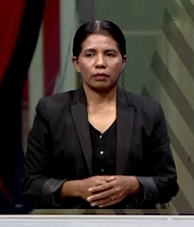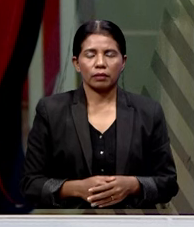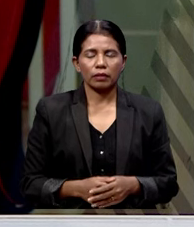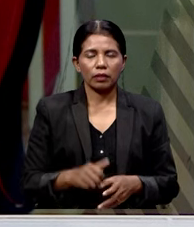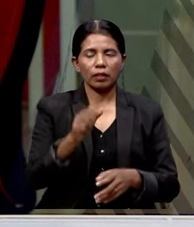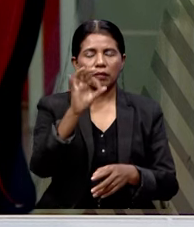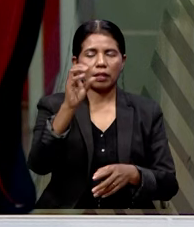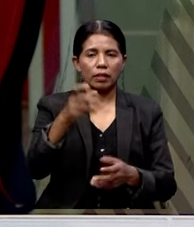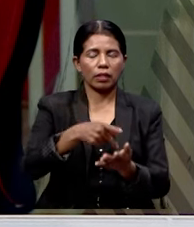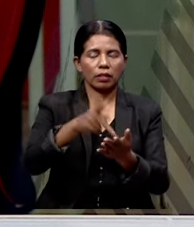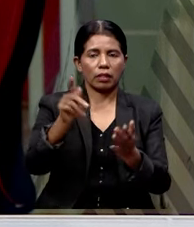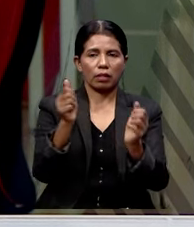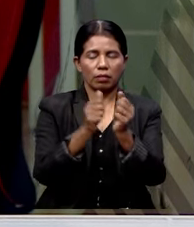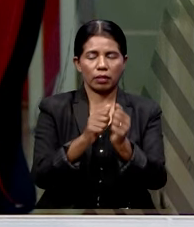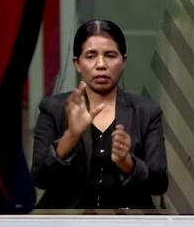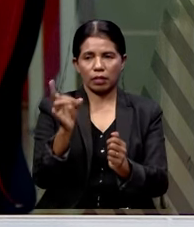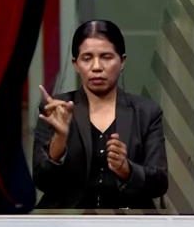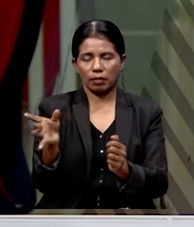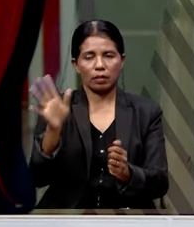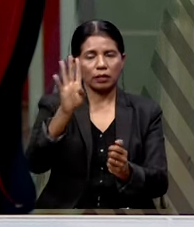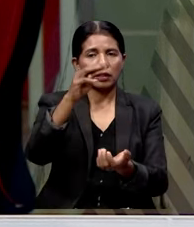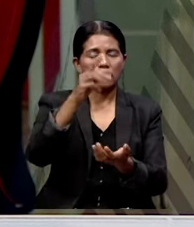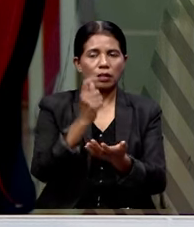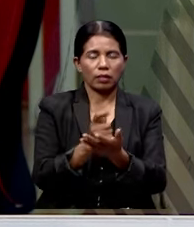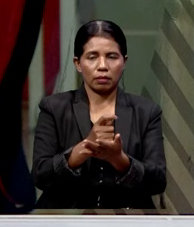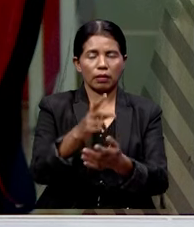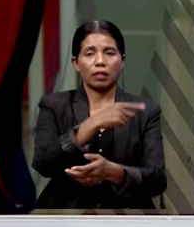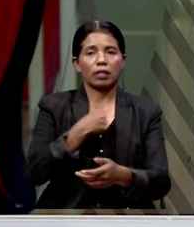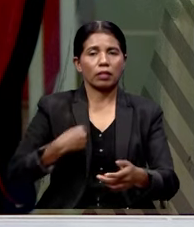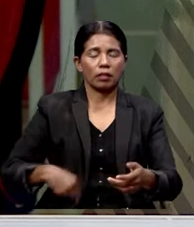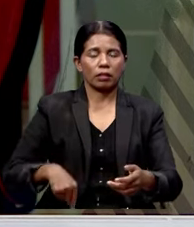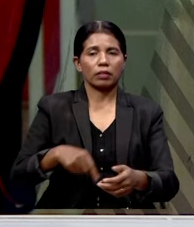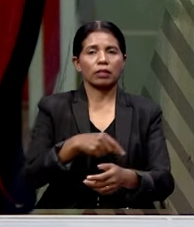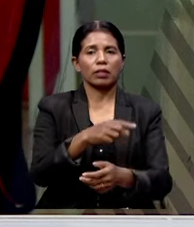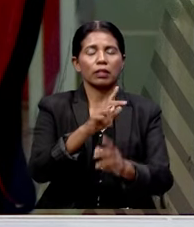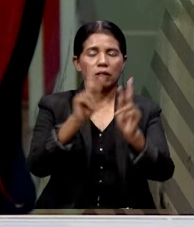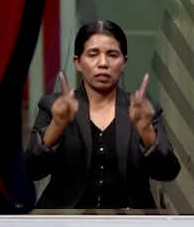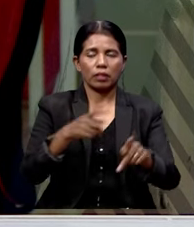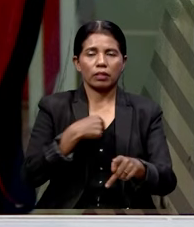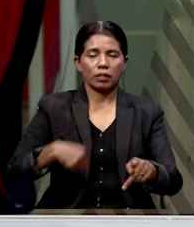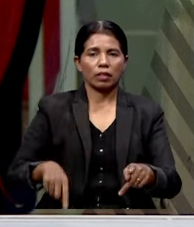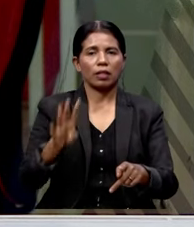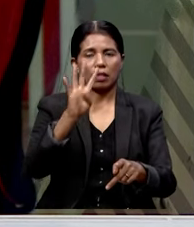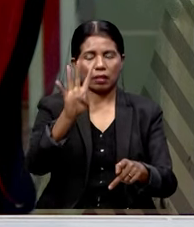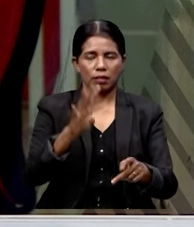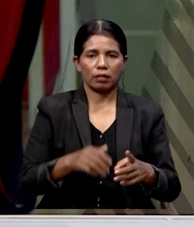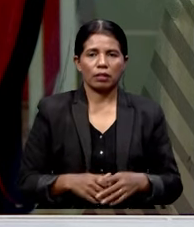Alfandega aplica multa rijun u alunestin hat resim balosa sinesa hat ne behatama sasan ilegal.